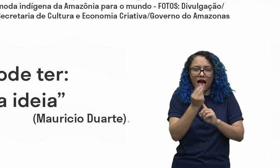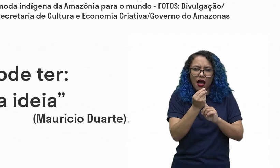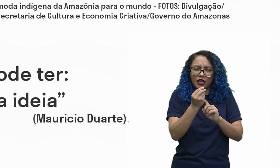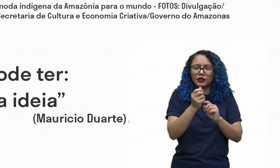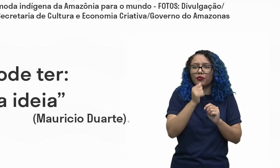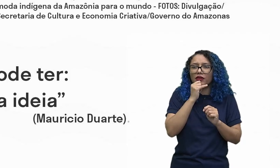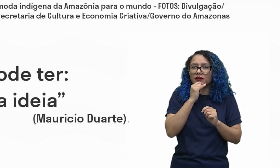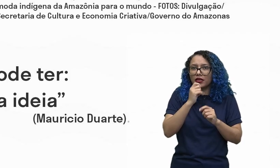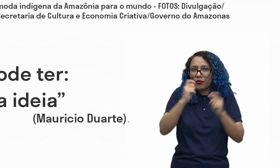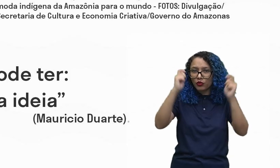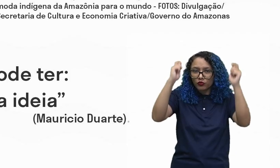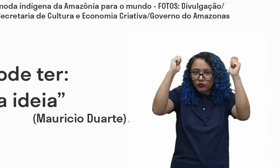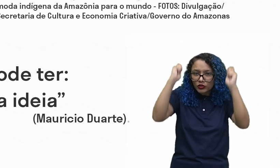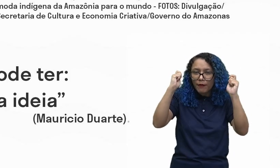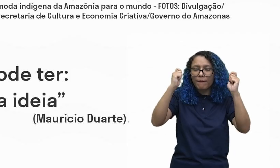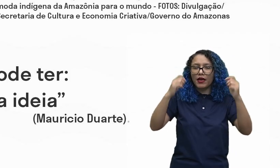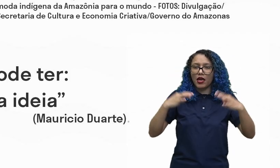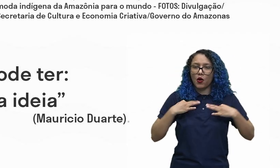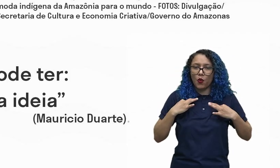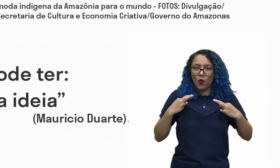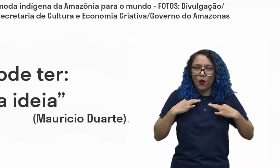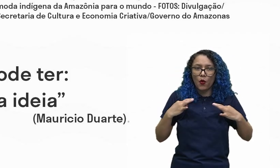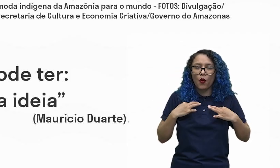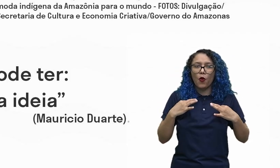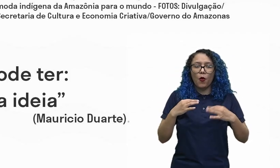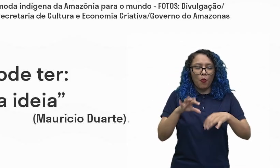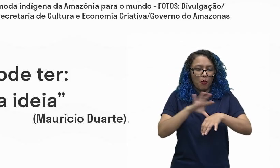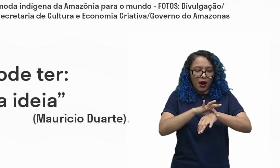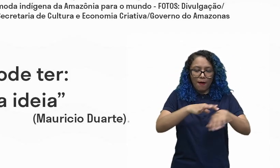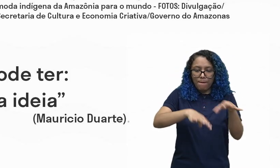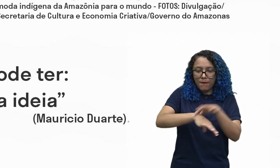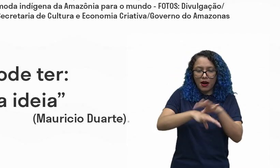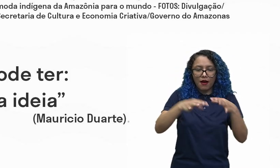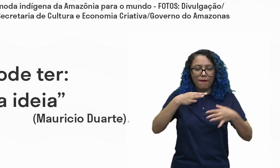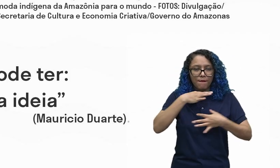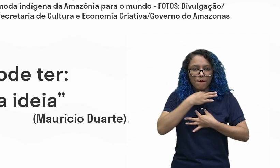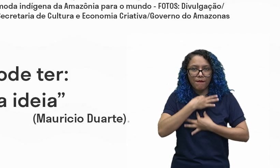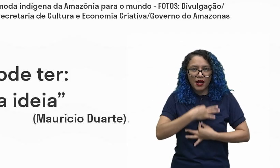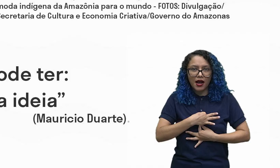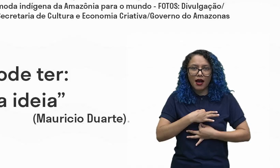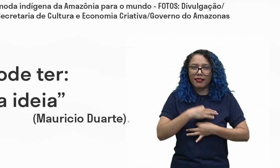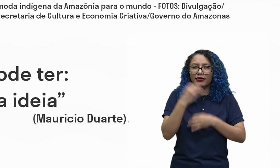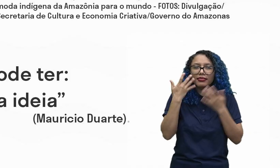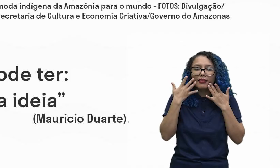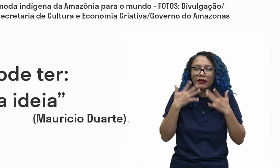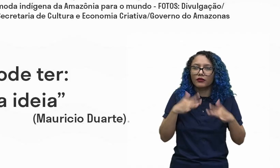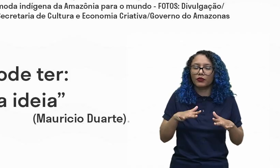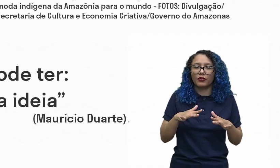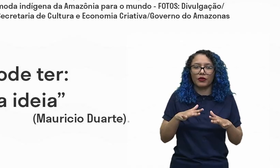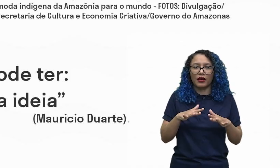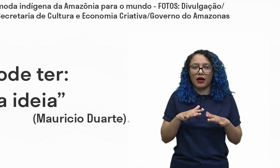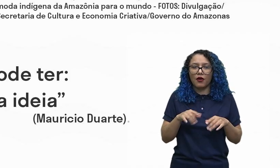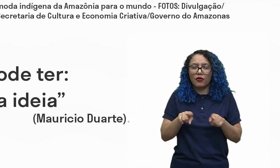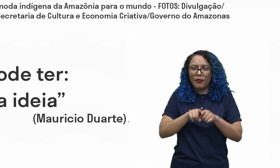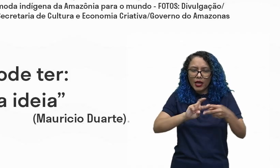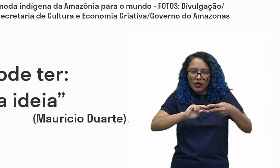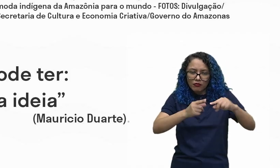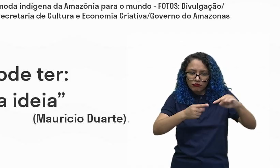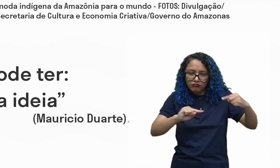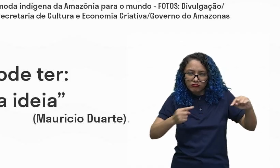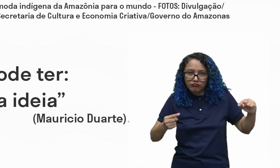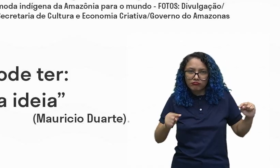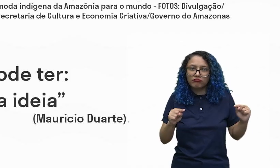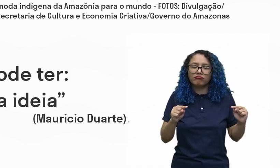na imagem o chapéu, a construção da roupa, das biojoias. Realmente, se você parar para